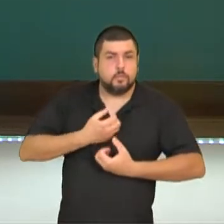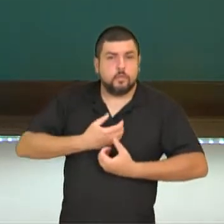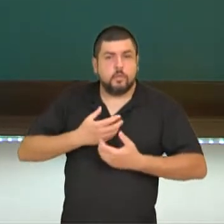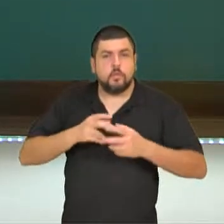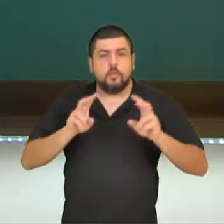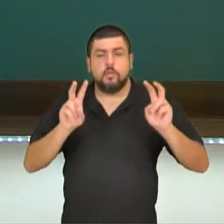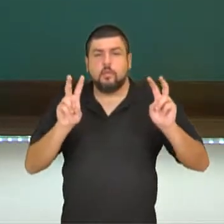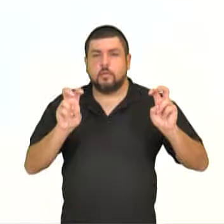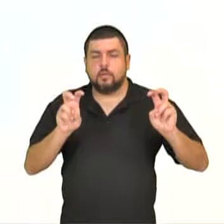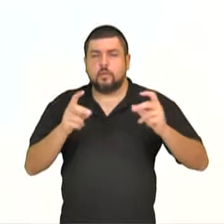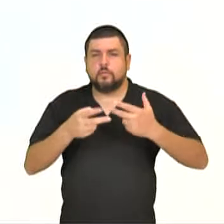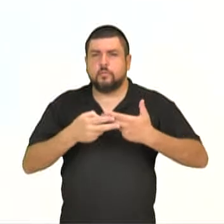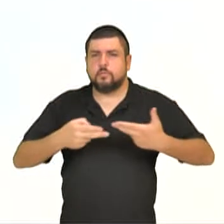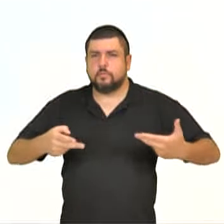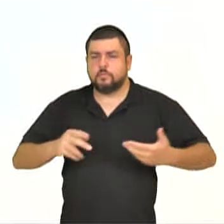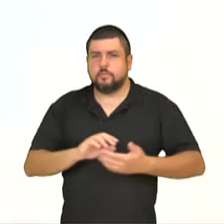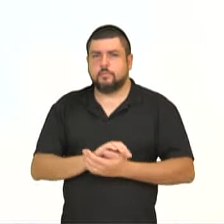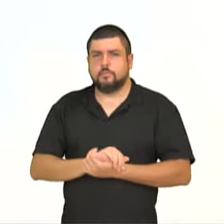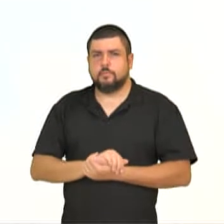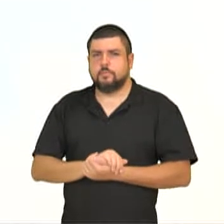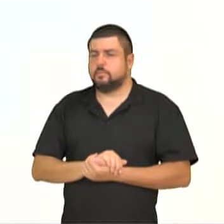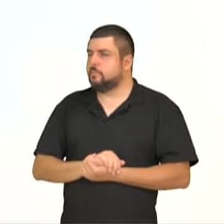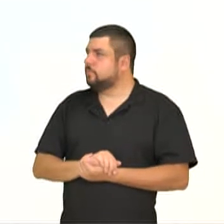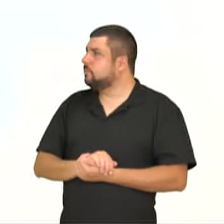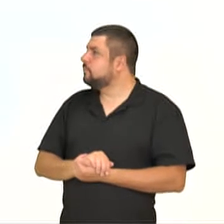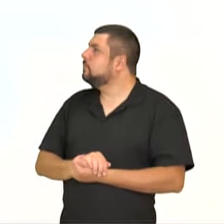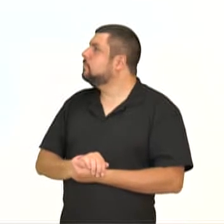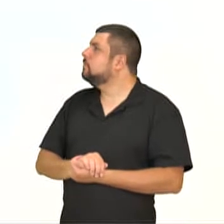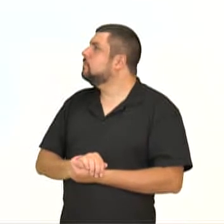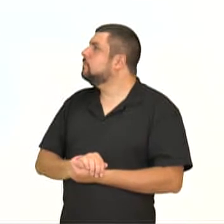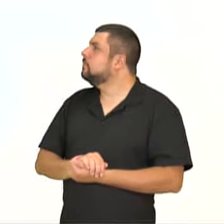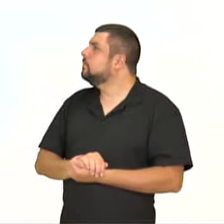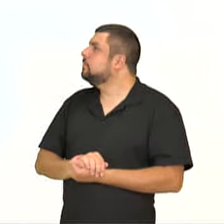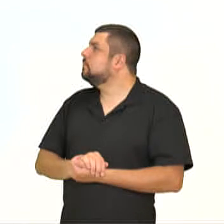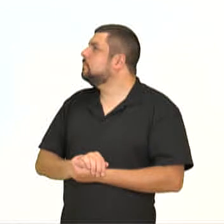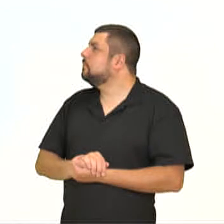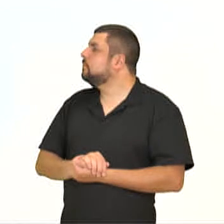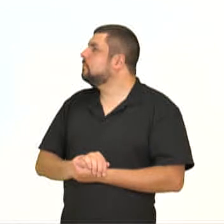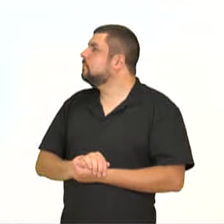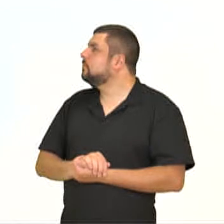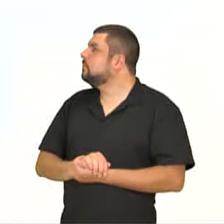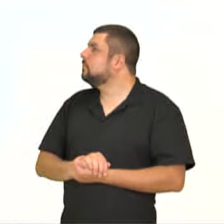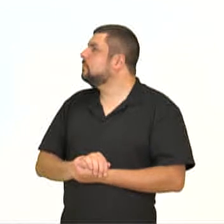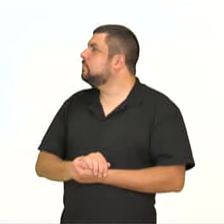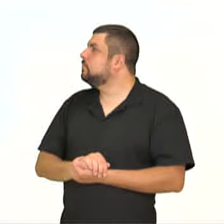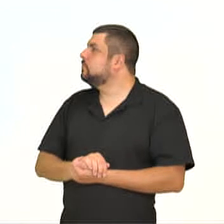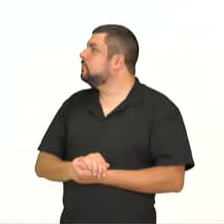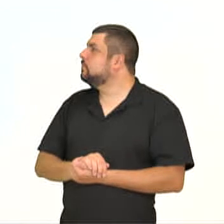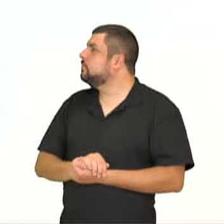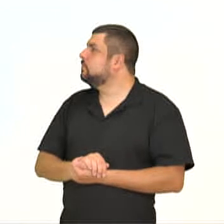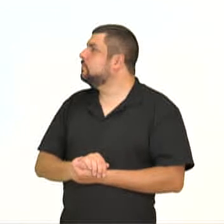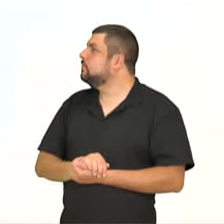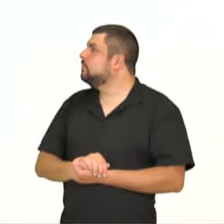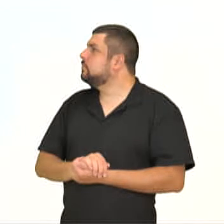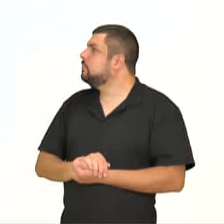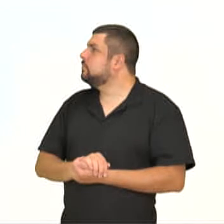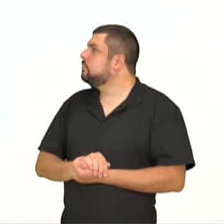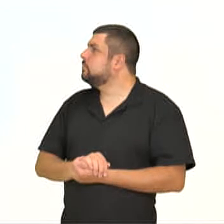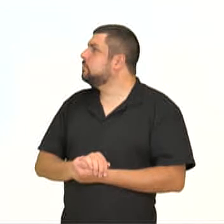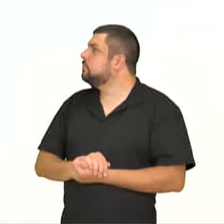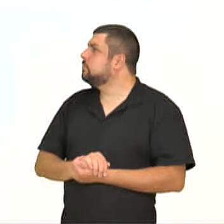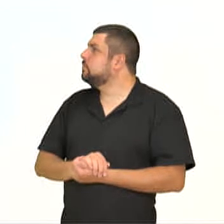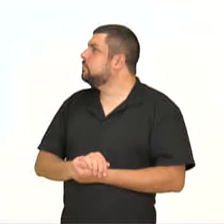né? Certo? Estabelecemos diálogos a partir de outros textos, sim, como eu expliquei